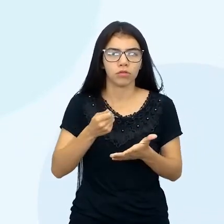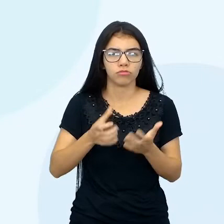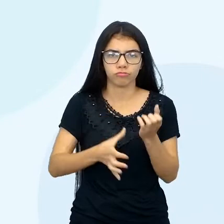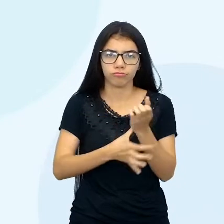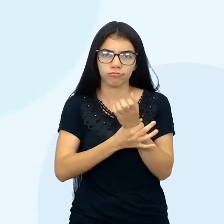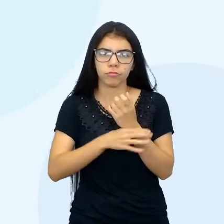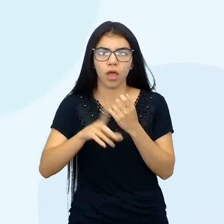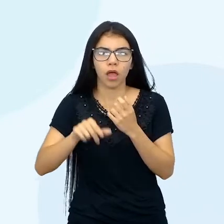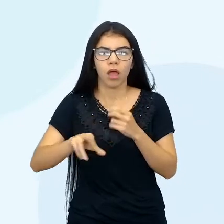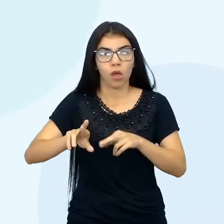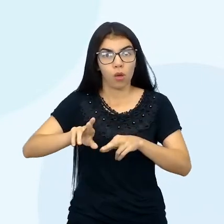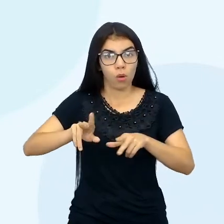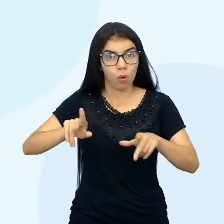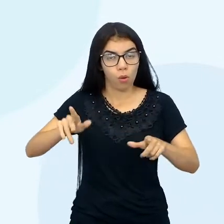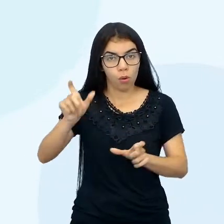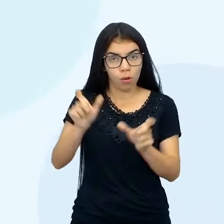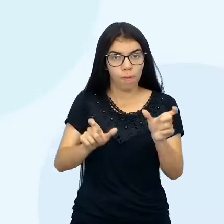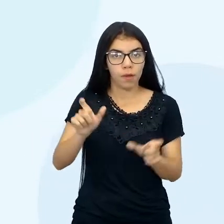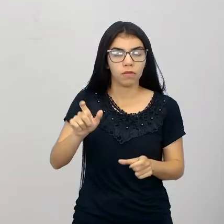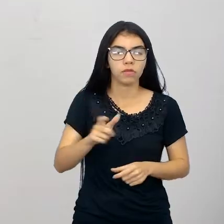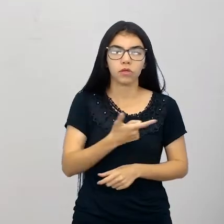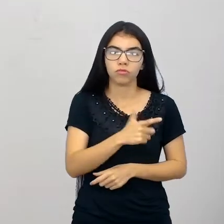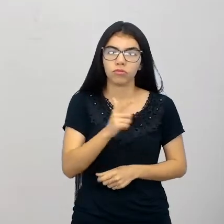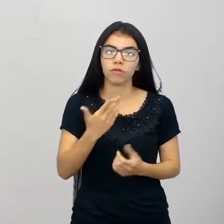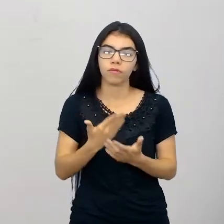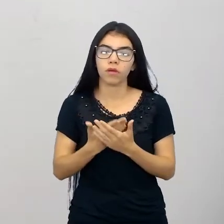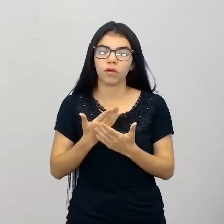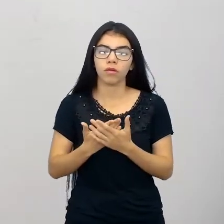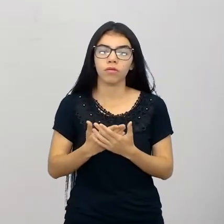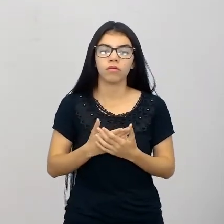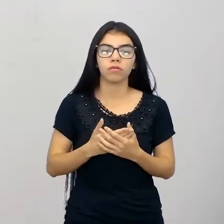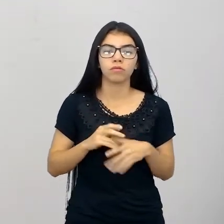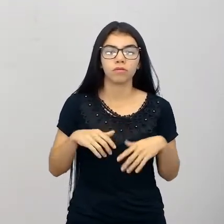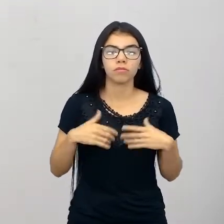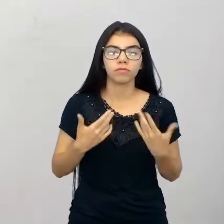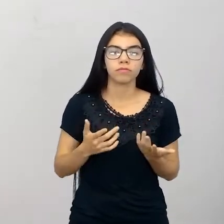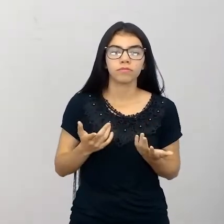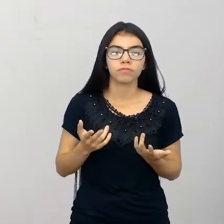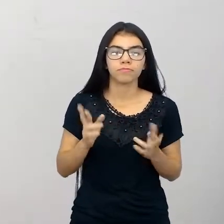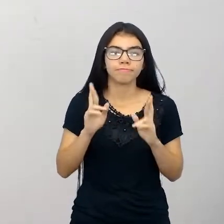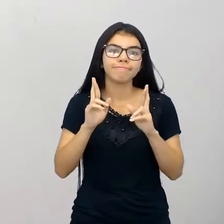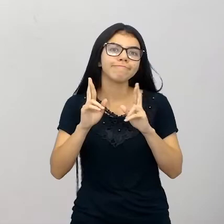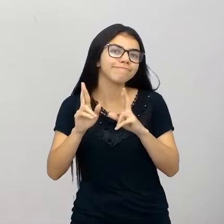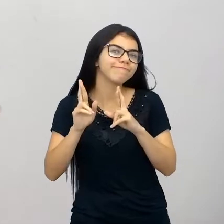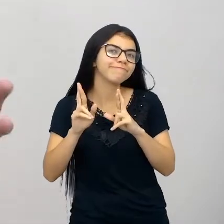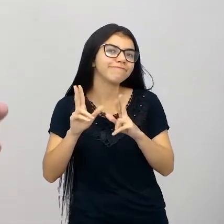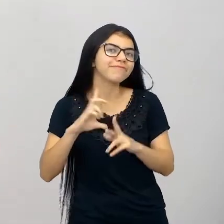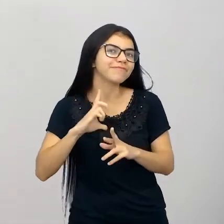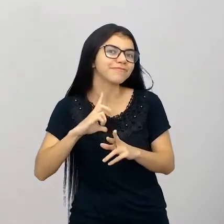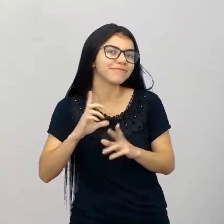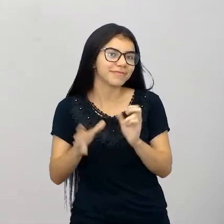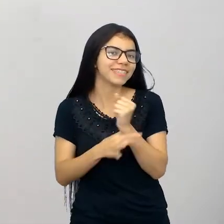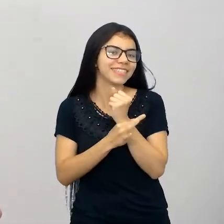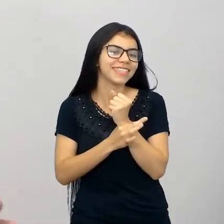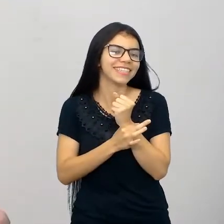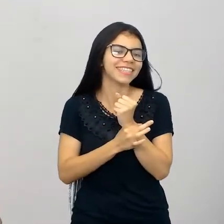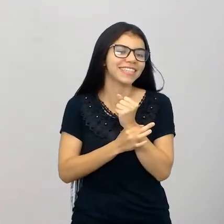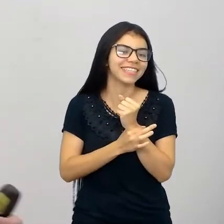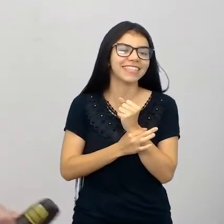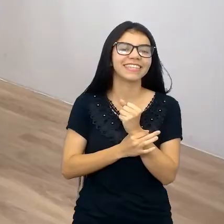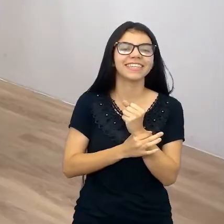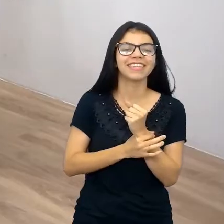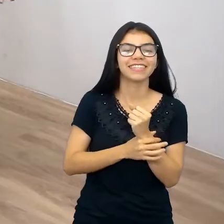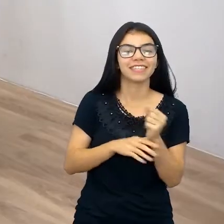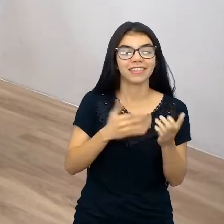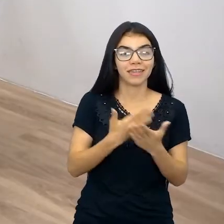do que as pessoas que não tiveram essas aulas, né? Espero que tenham, né? Então, a ideia é essa. A aula tem,